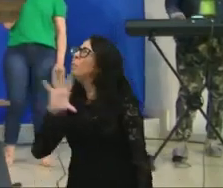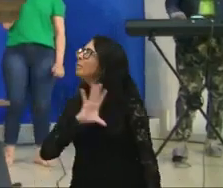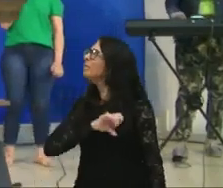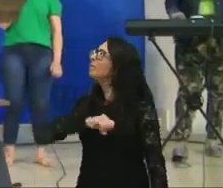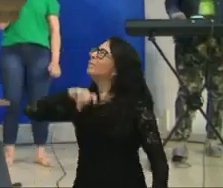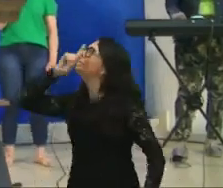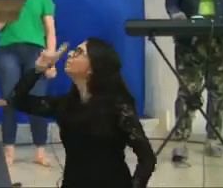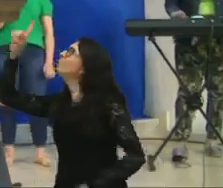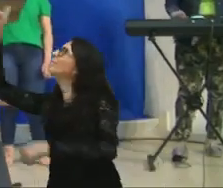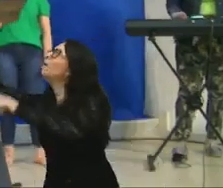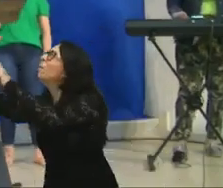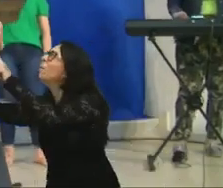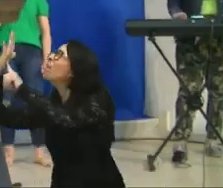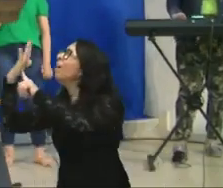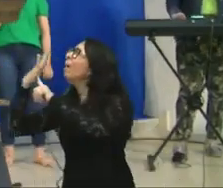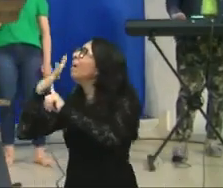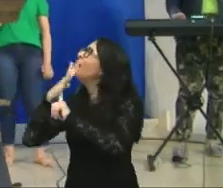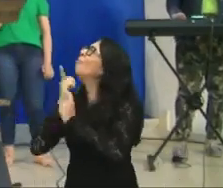Mostra o teu